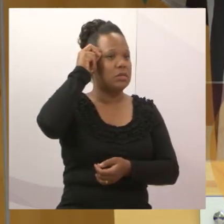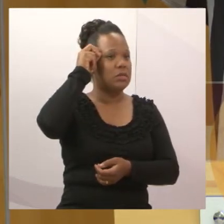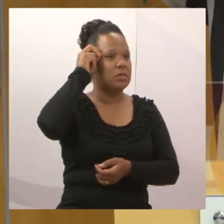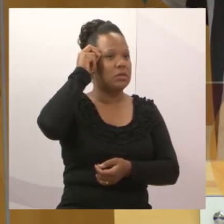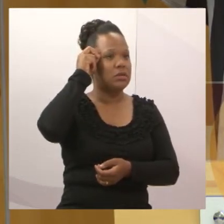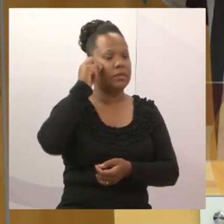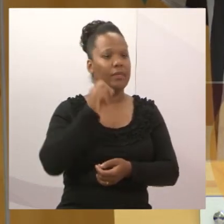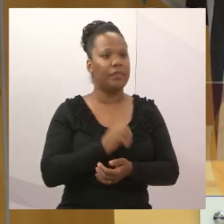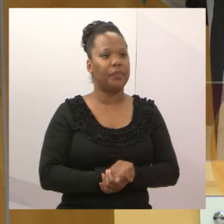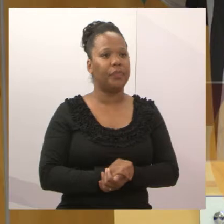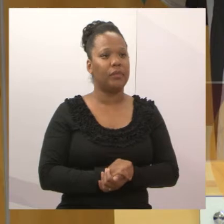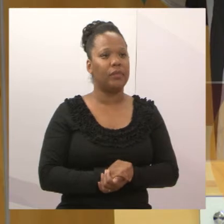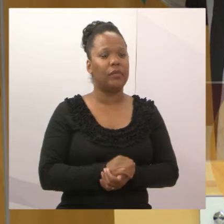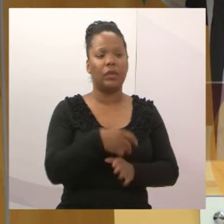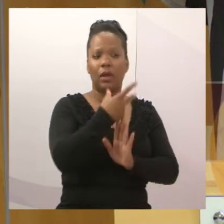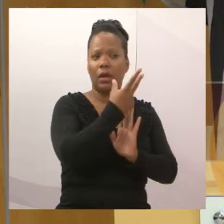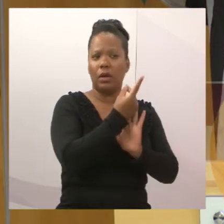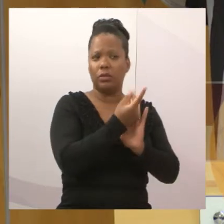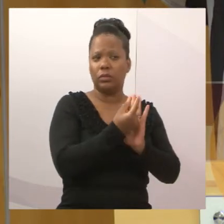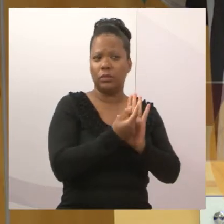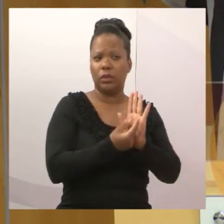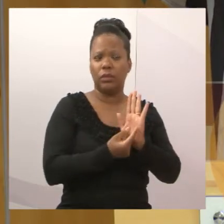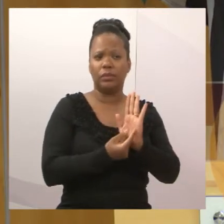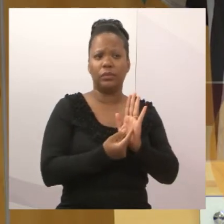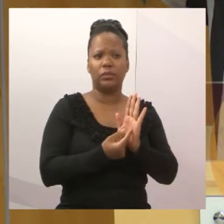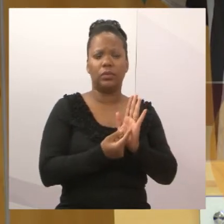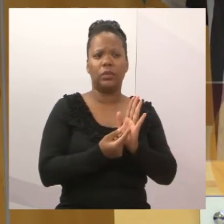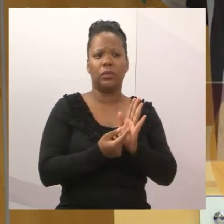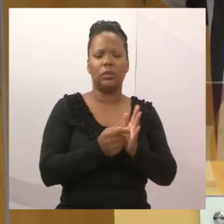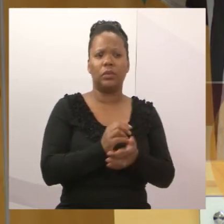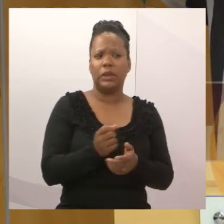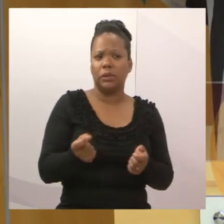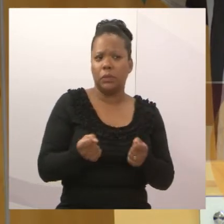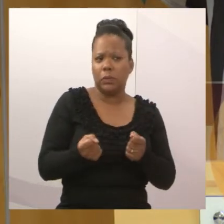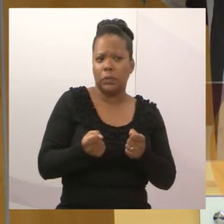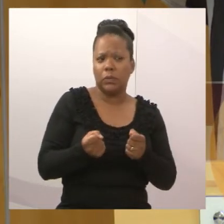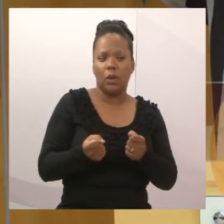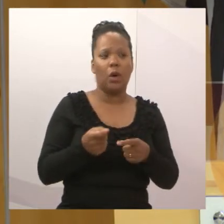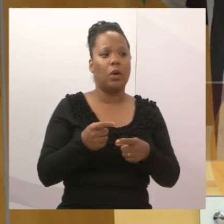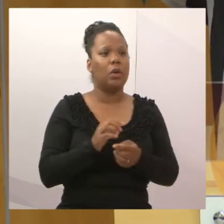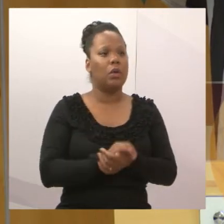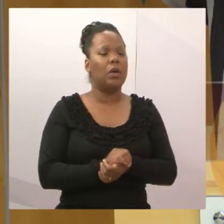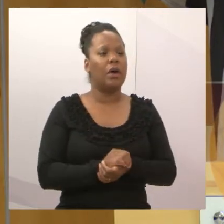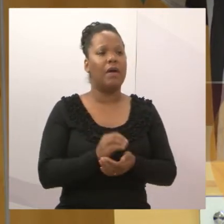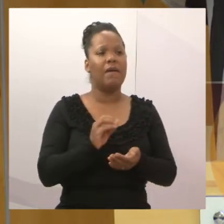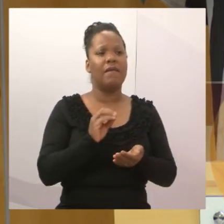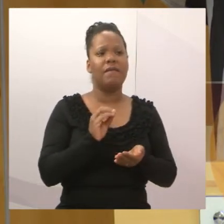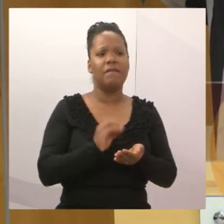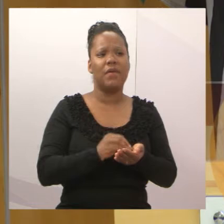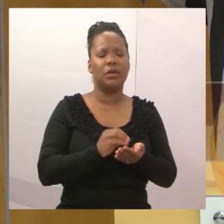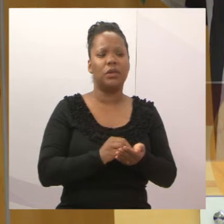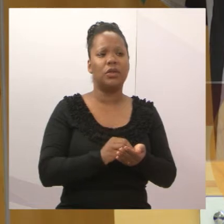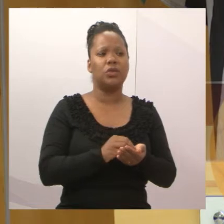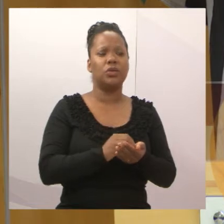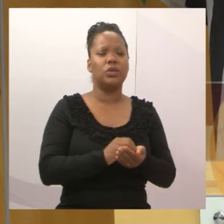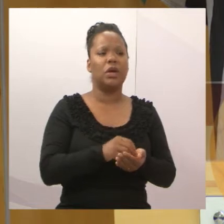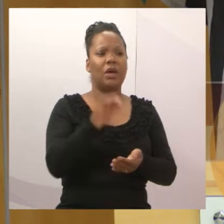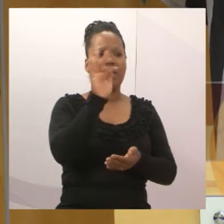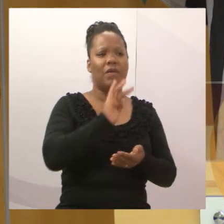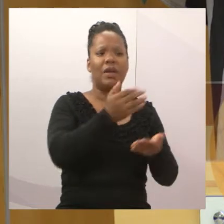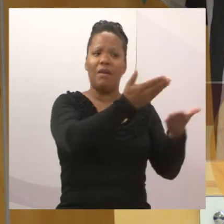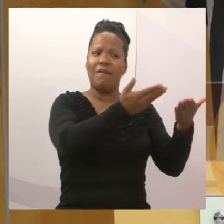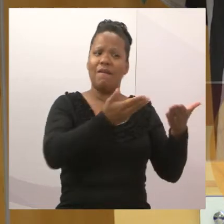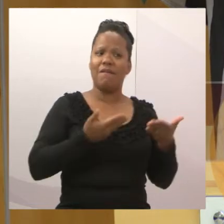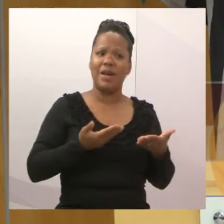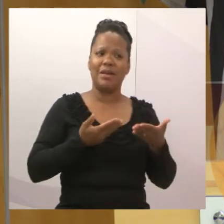preferiu fazer um orçamento mais comedido devido à falta de repasses. Daí eu já cobro ali o assessor